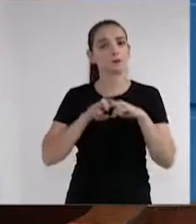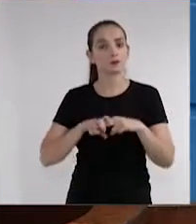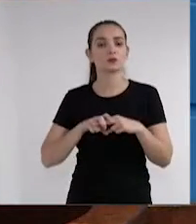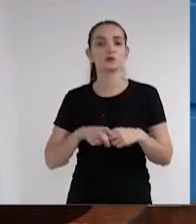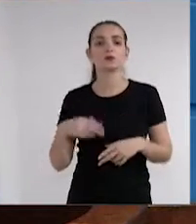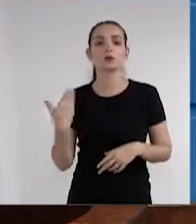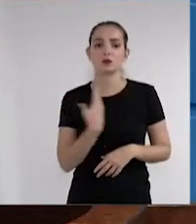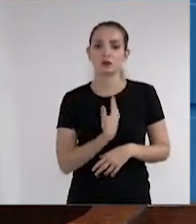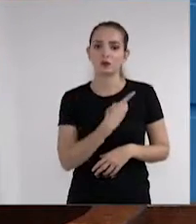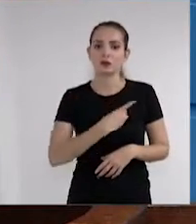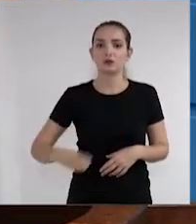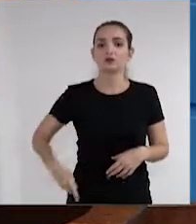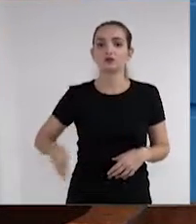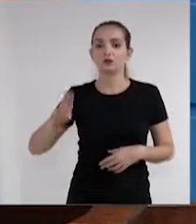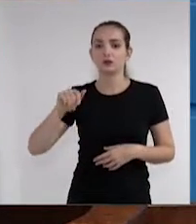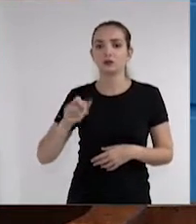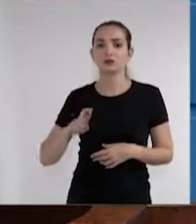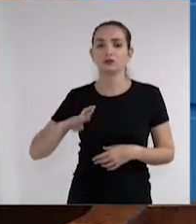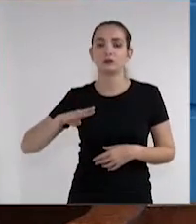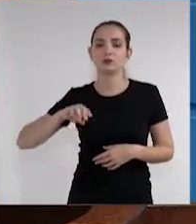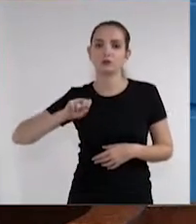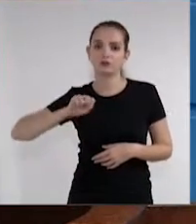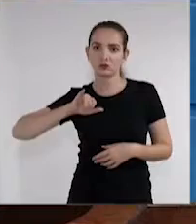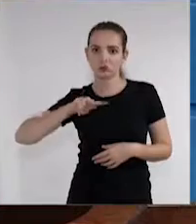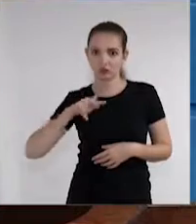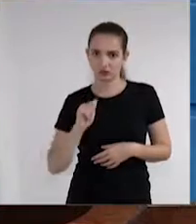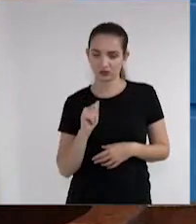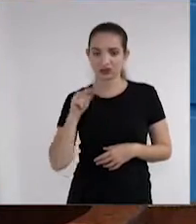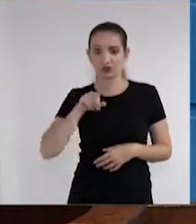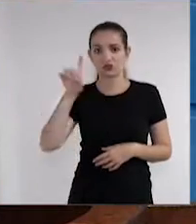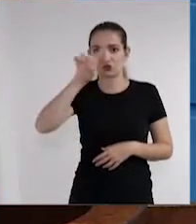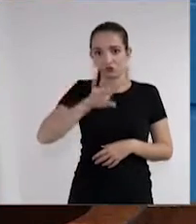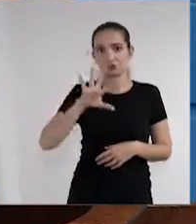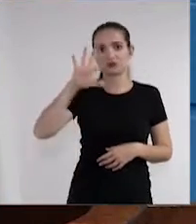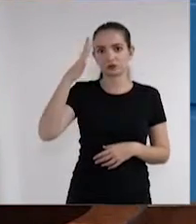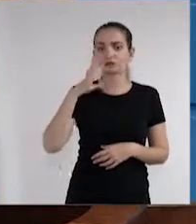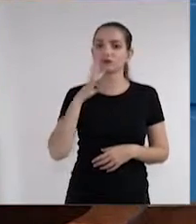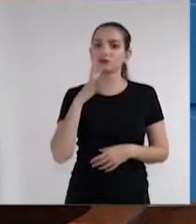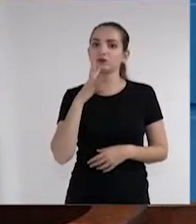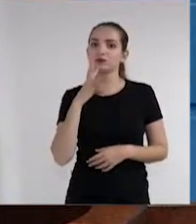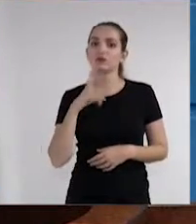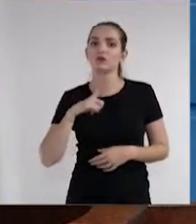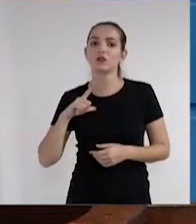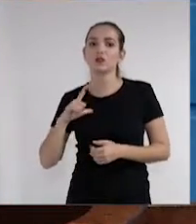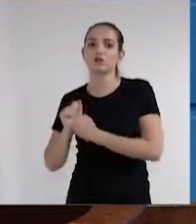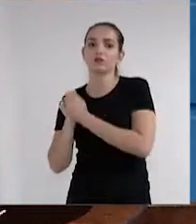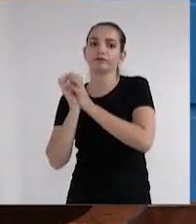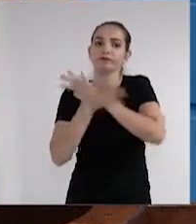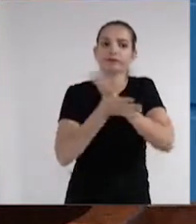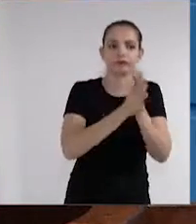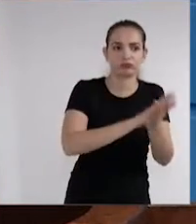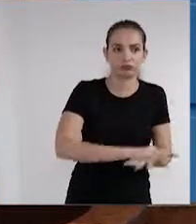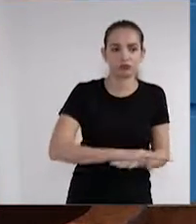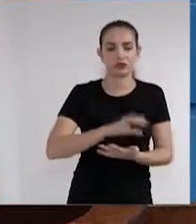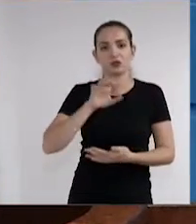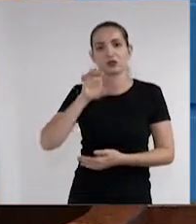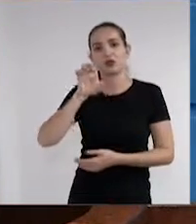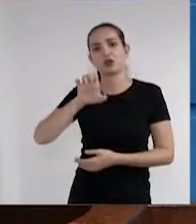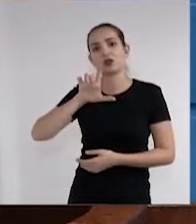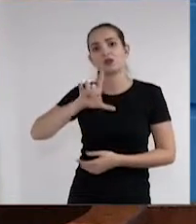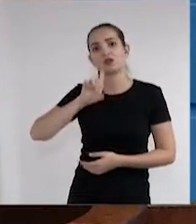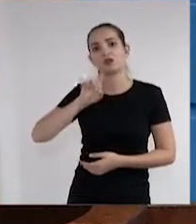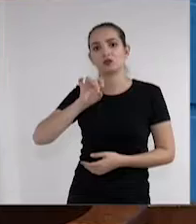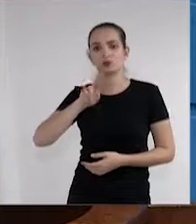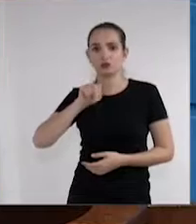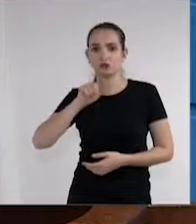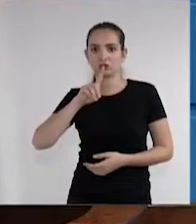nobre deputado Barbosinha, esse dia ser conhecido, então, como o massacre de Eldorado de Carajás, que faz